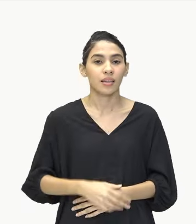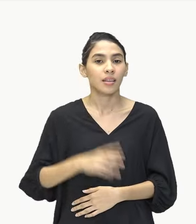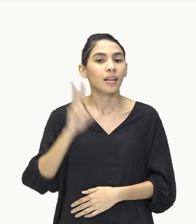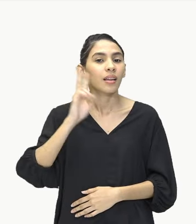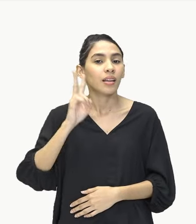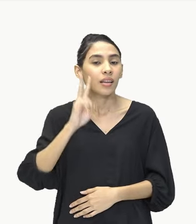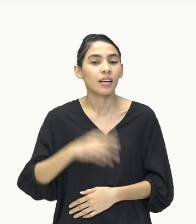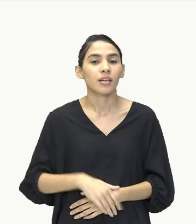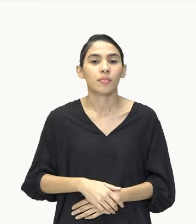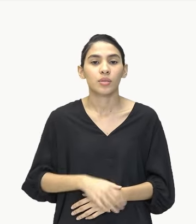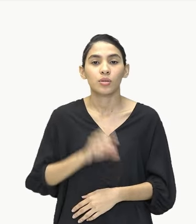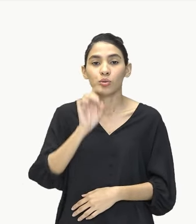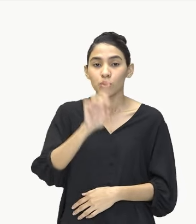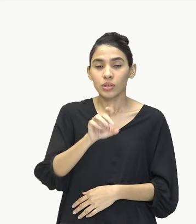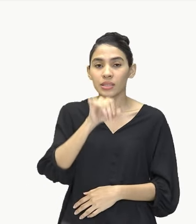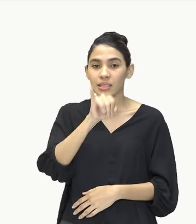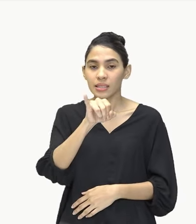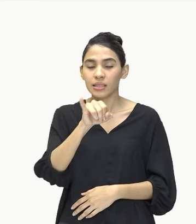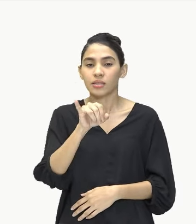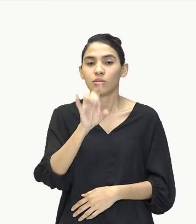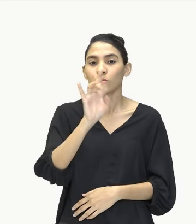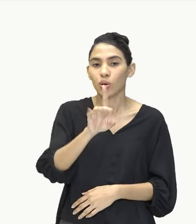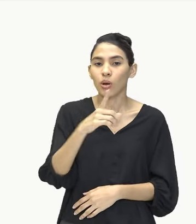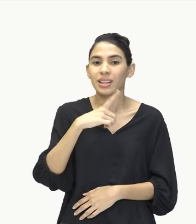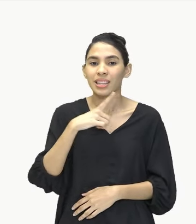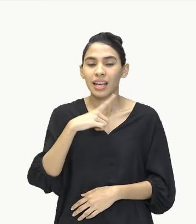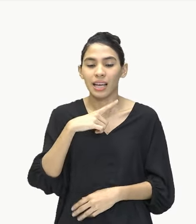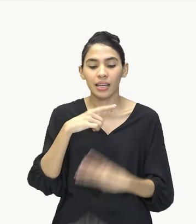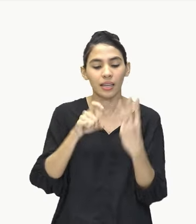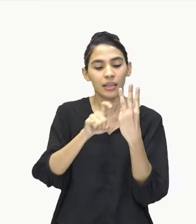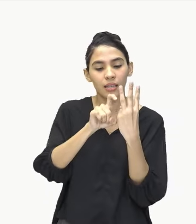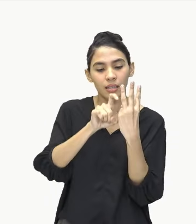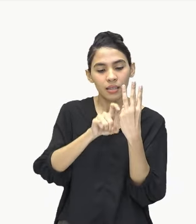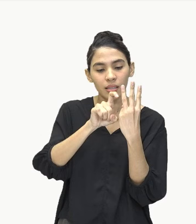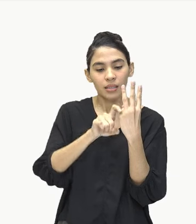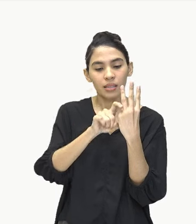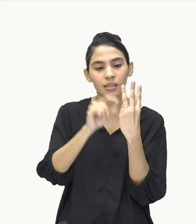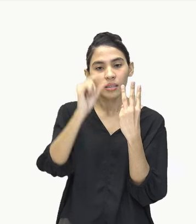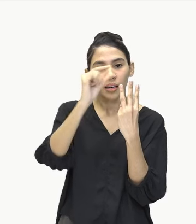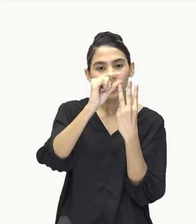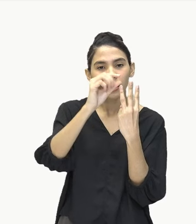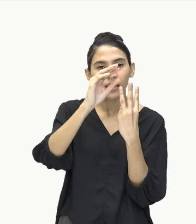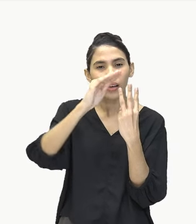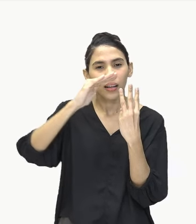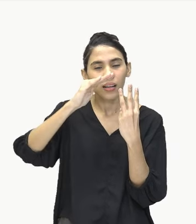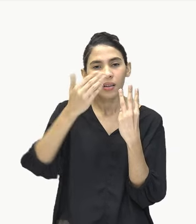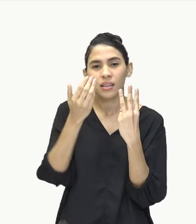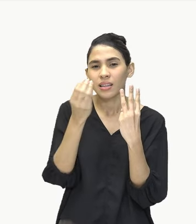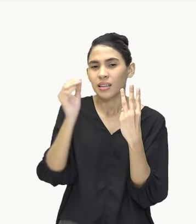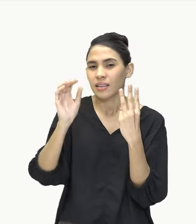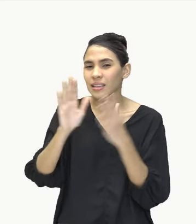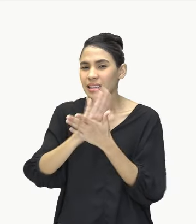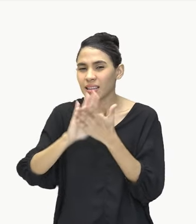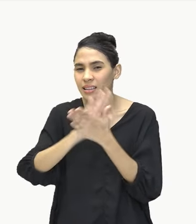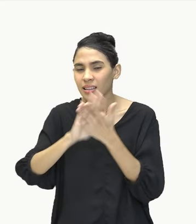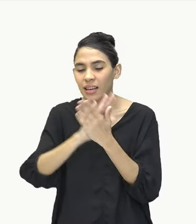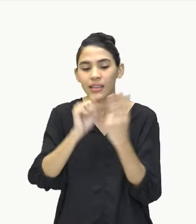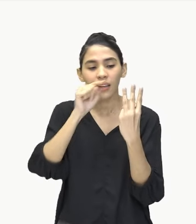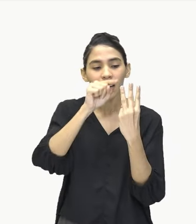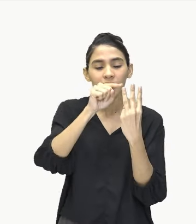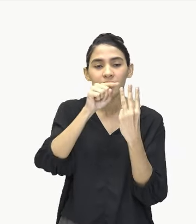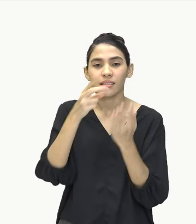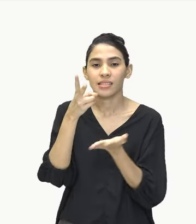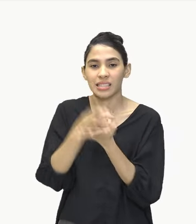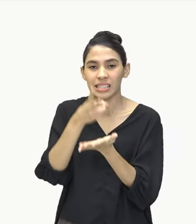quando há só a variável, quando há só a letra, ali sem indicação de expoente, é porque o expoente